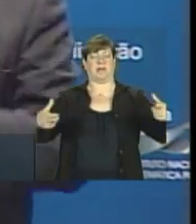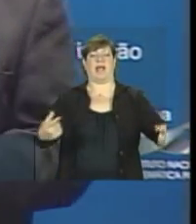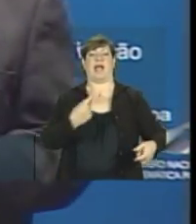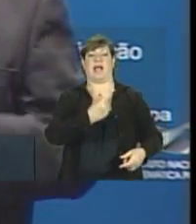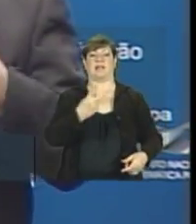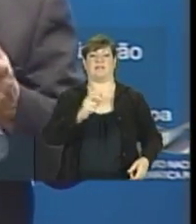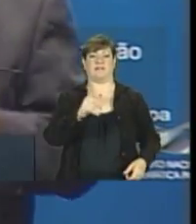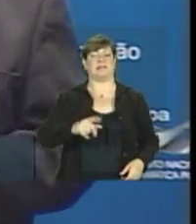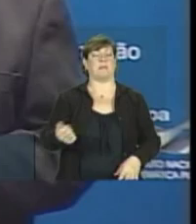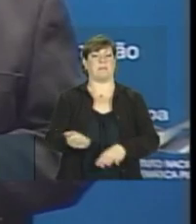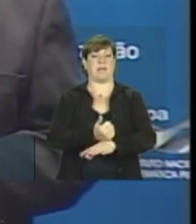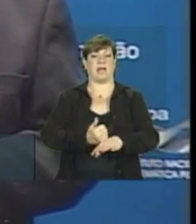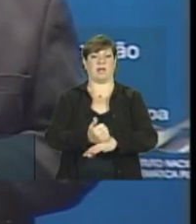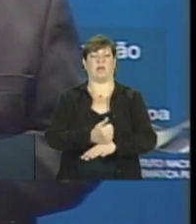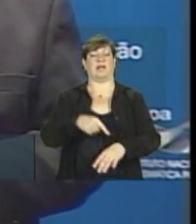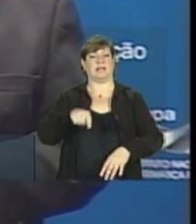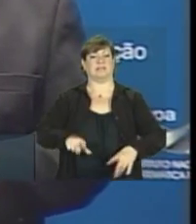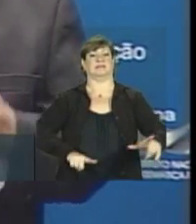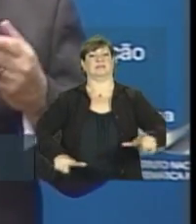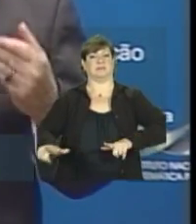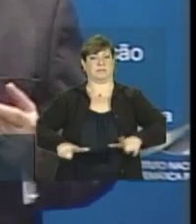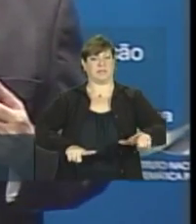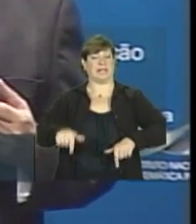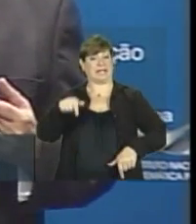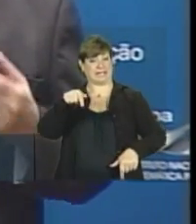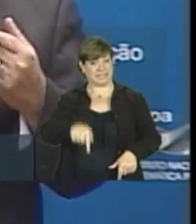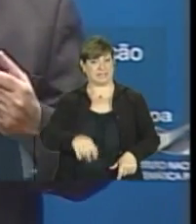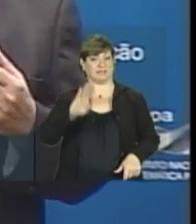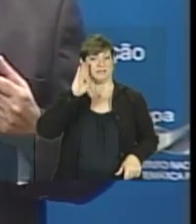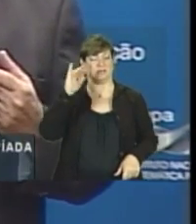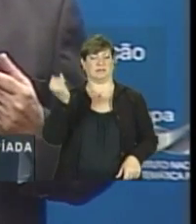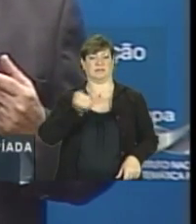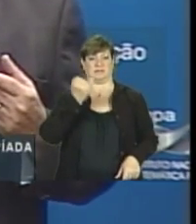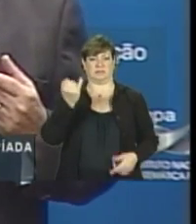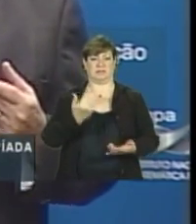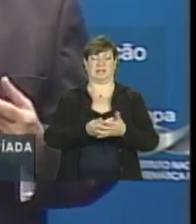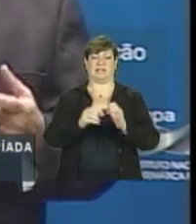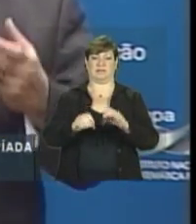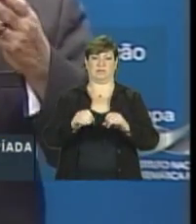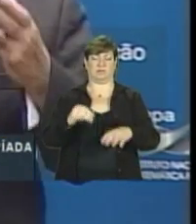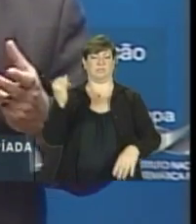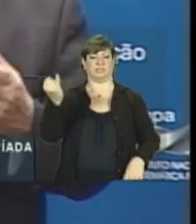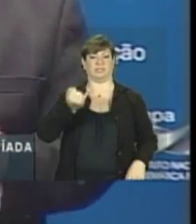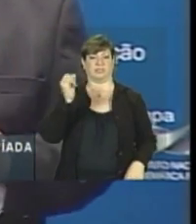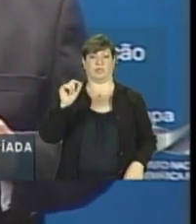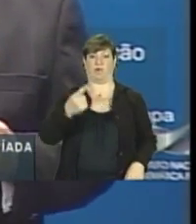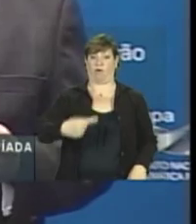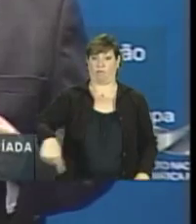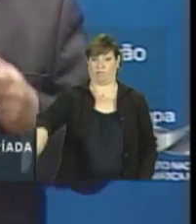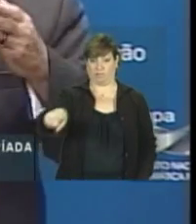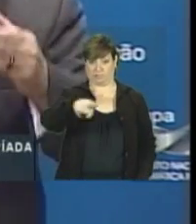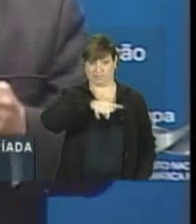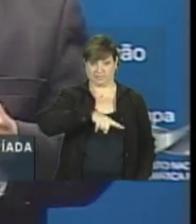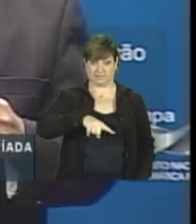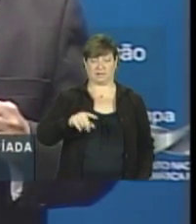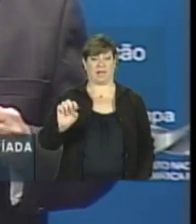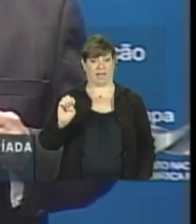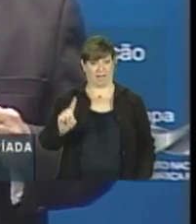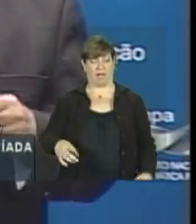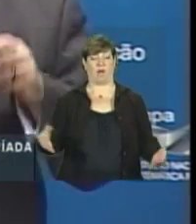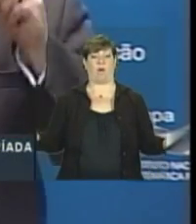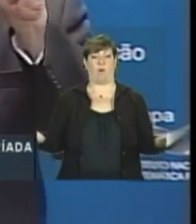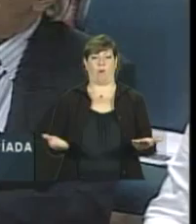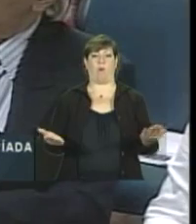vez melhor desse mecanismo. Isso é um mecanismo educacional importante. Vocês são hoje